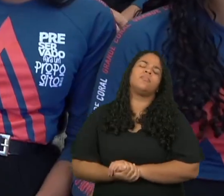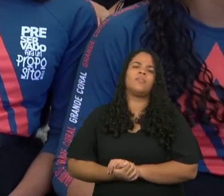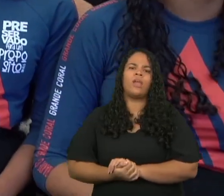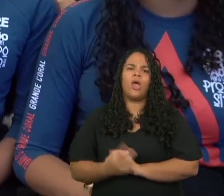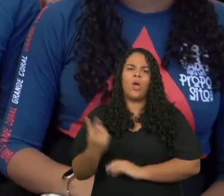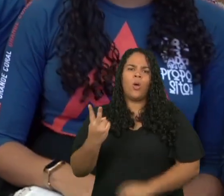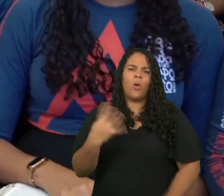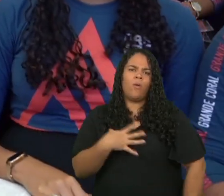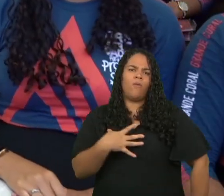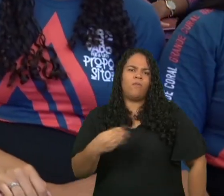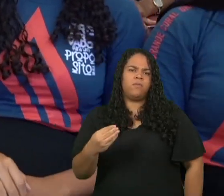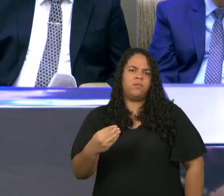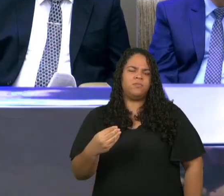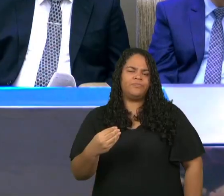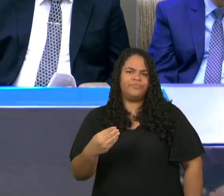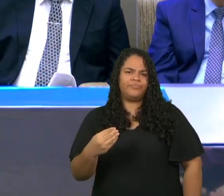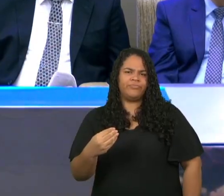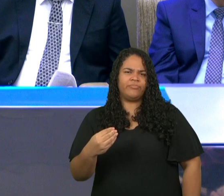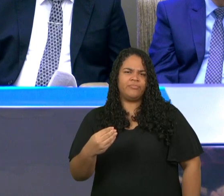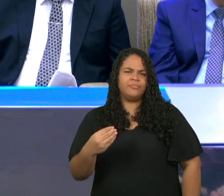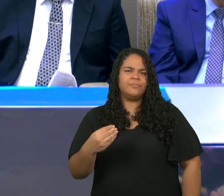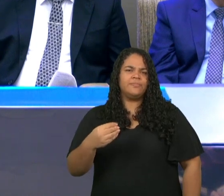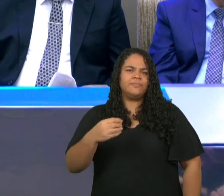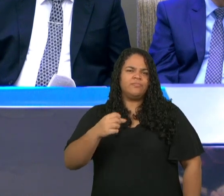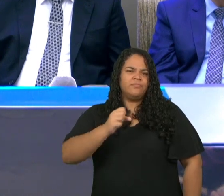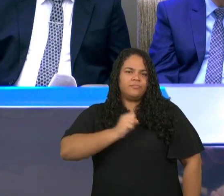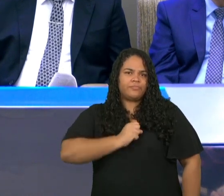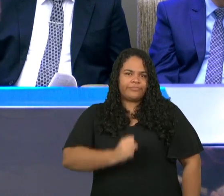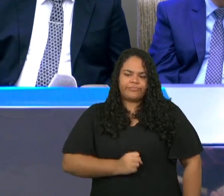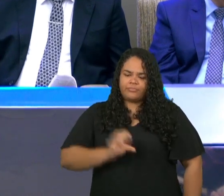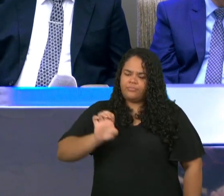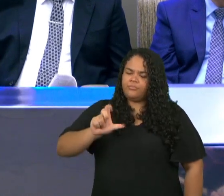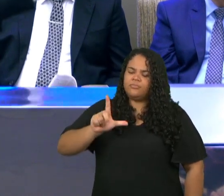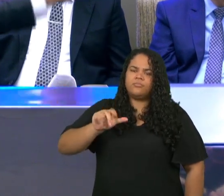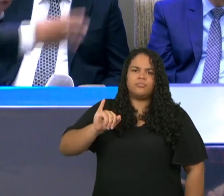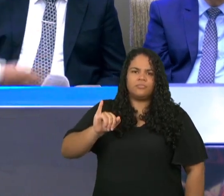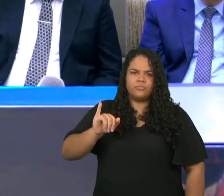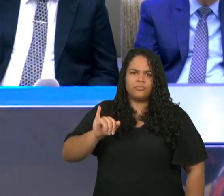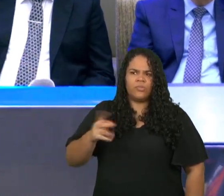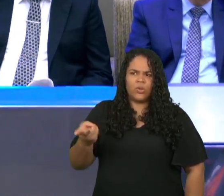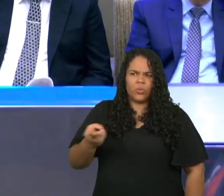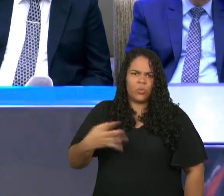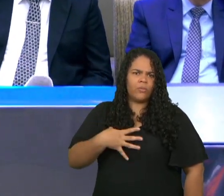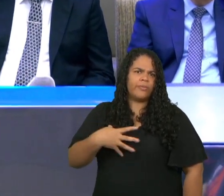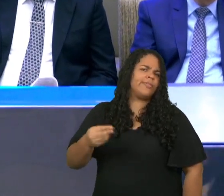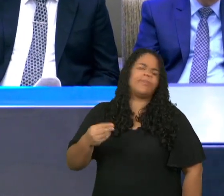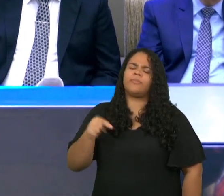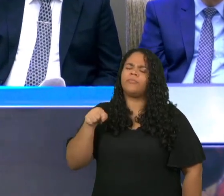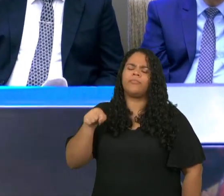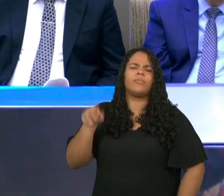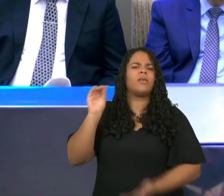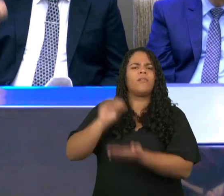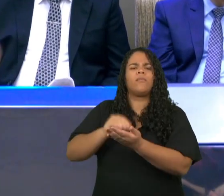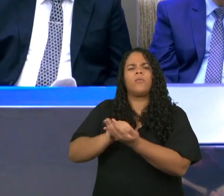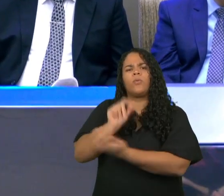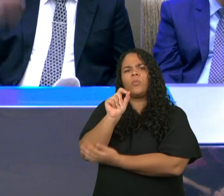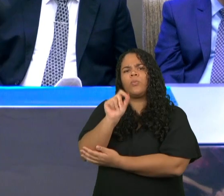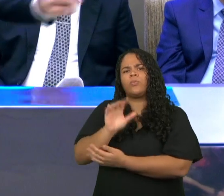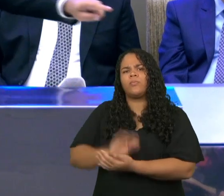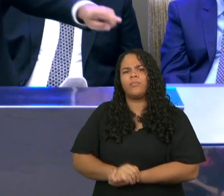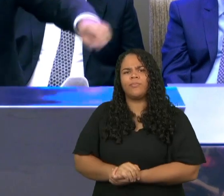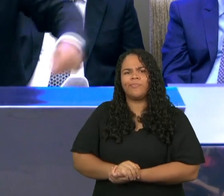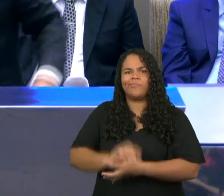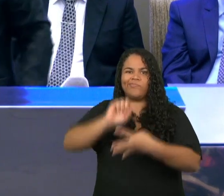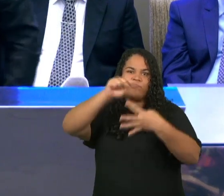Fé, amor, obediência, pureza. Deus disse assim: eu ia fazer, não